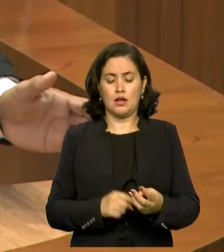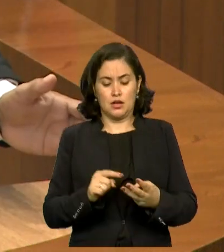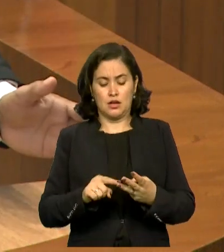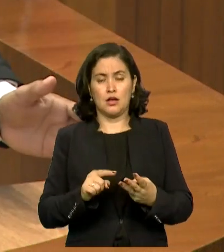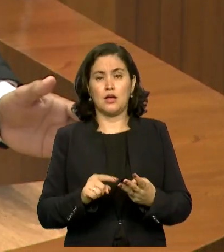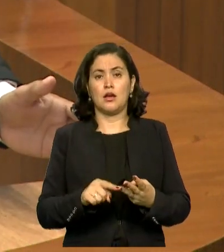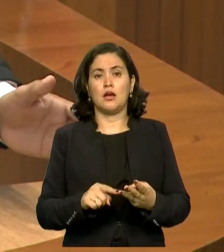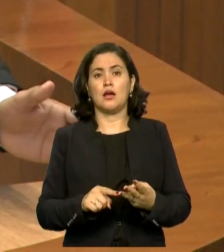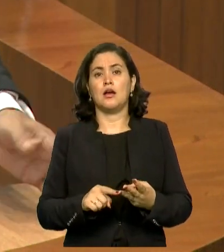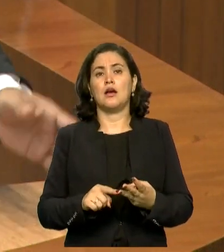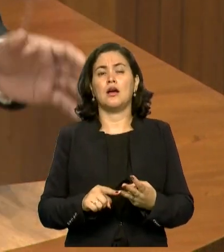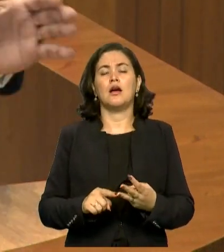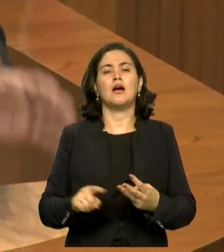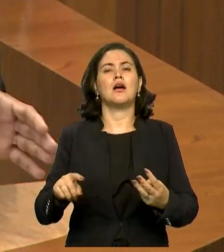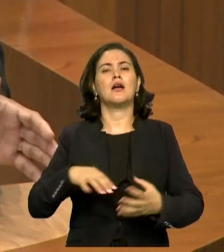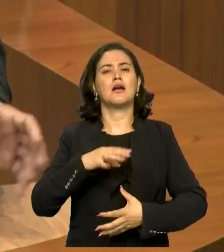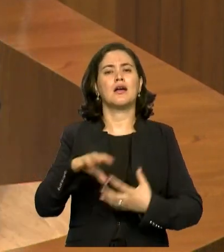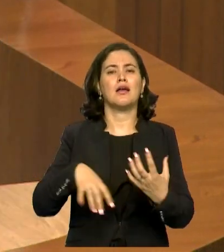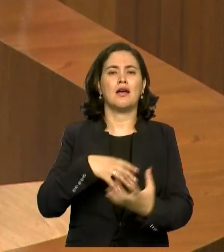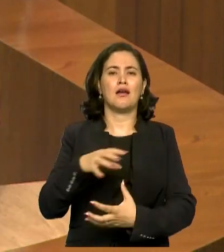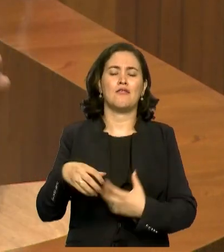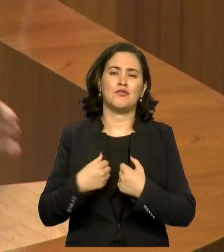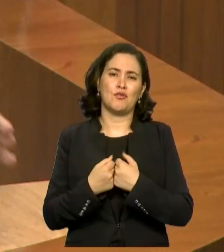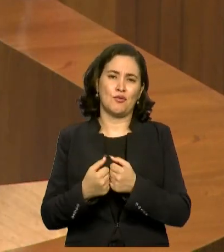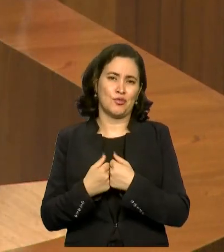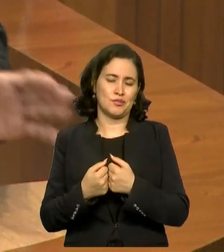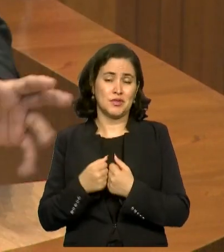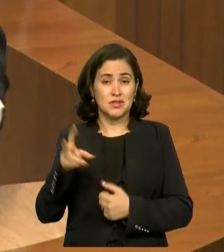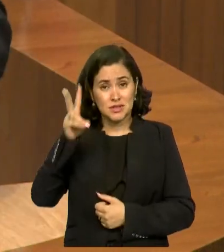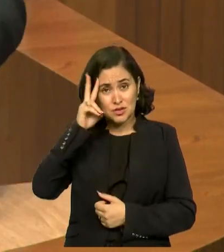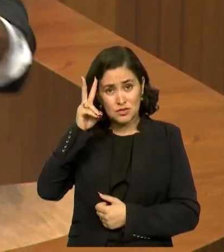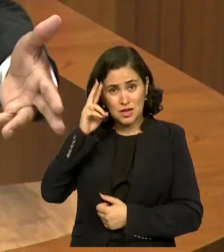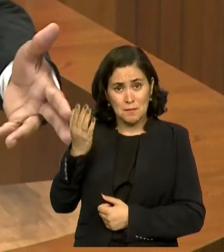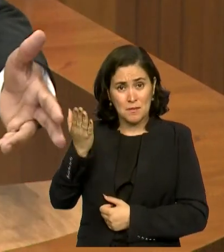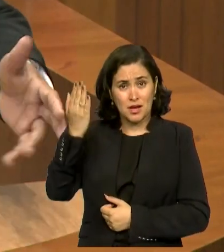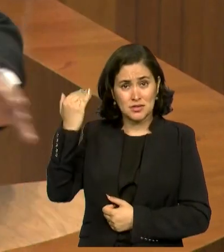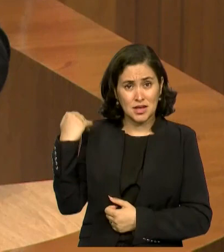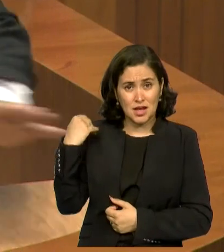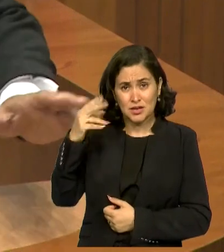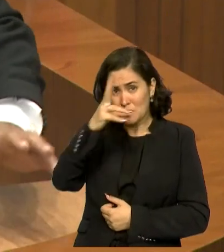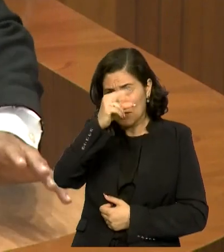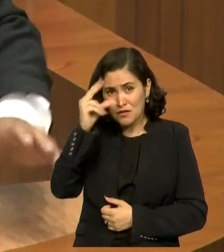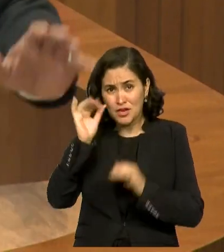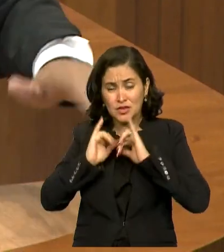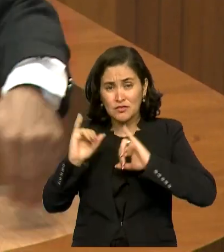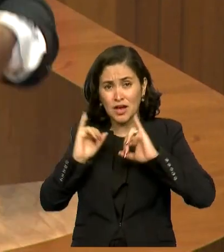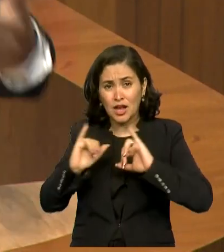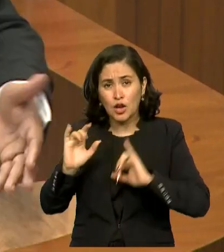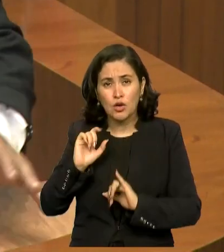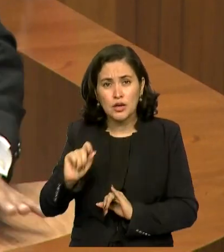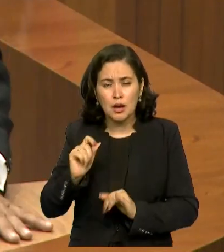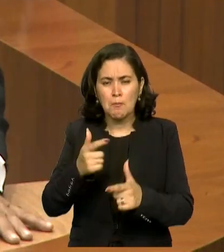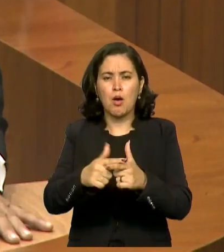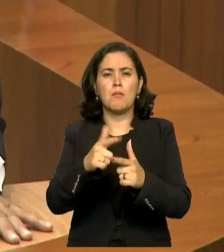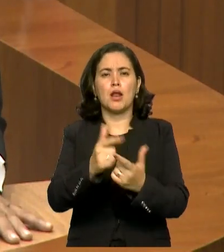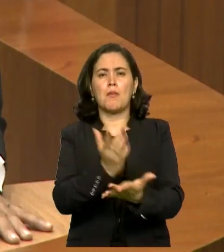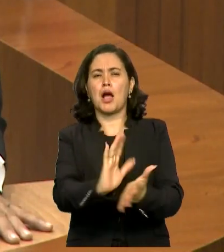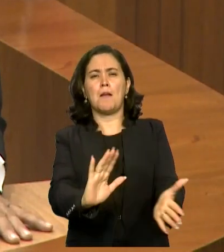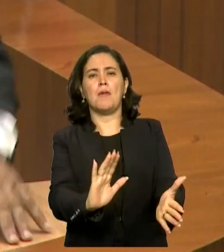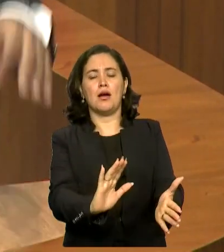última segunda-feira, o prefeito Eduardo Braz anunciou que estaria resolvendo, ou que estava tudo resolvido. Nada resolvido, a greve